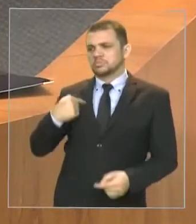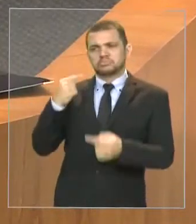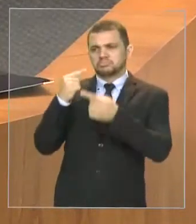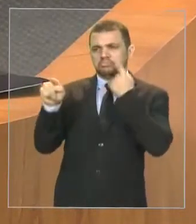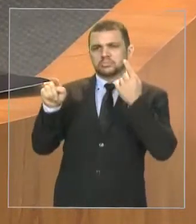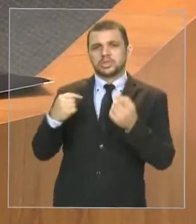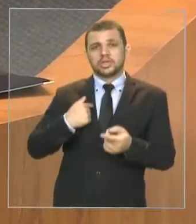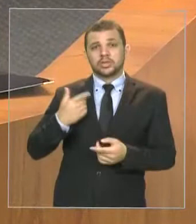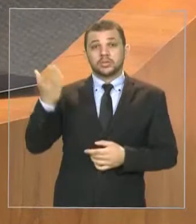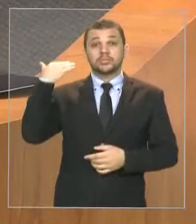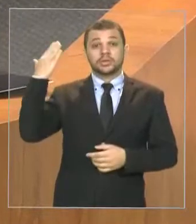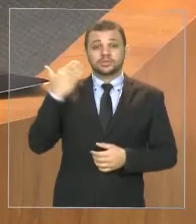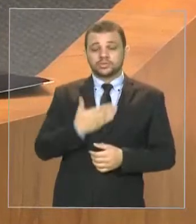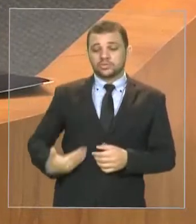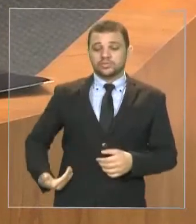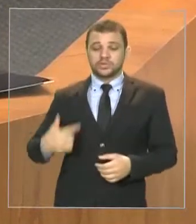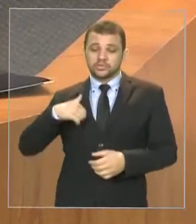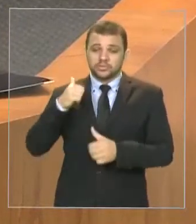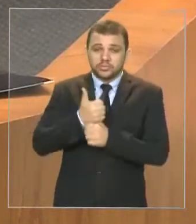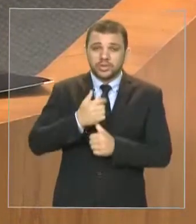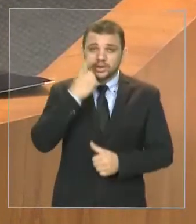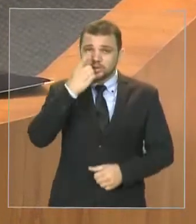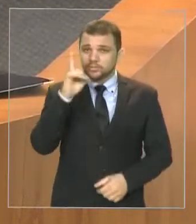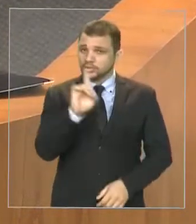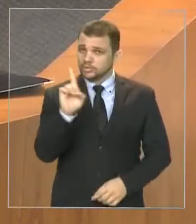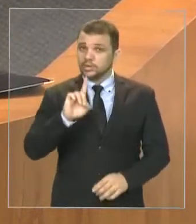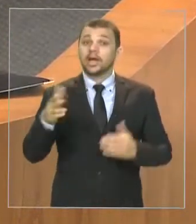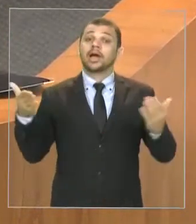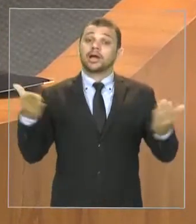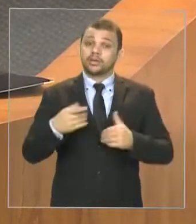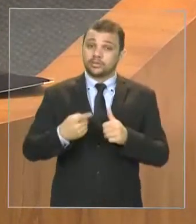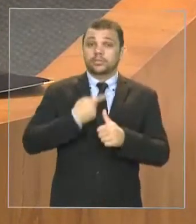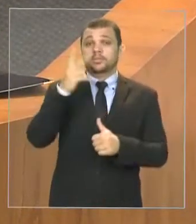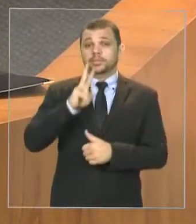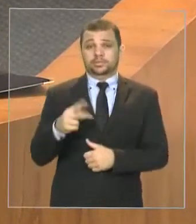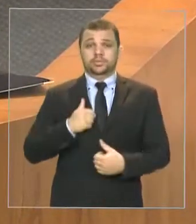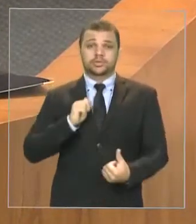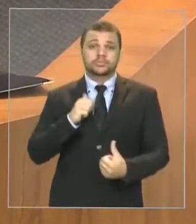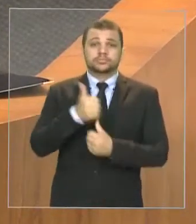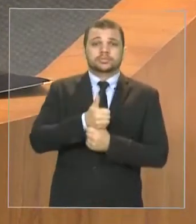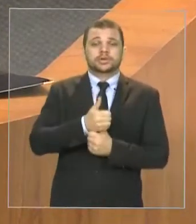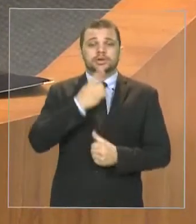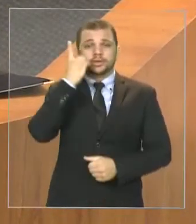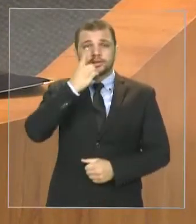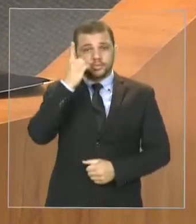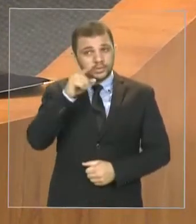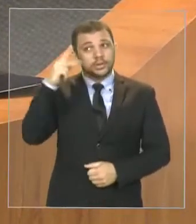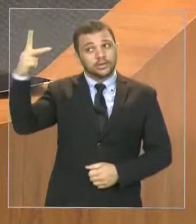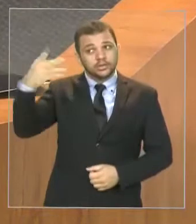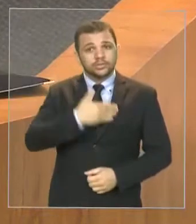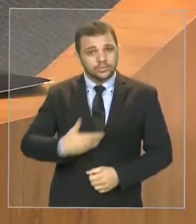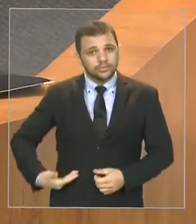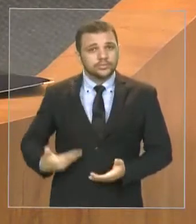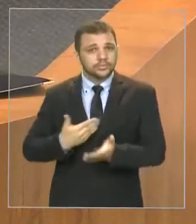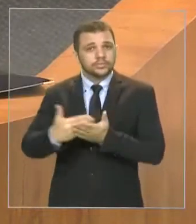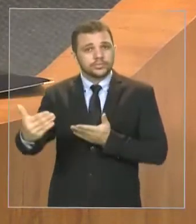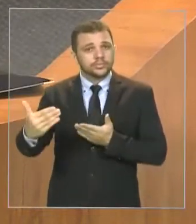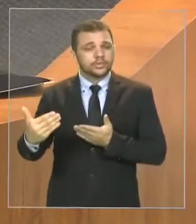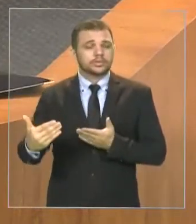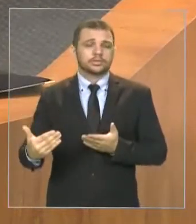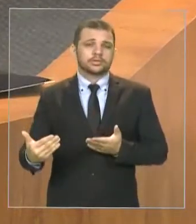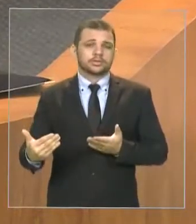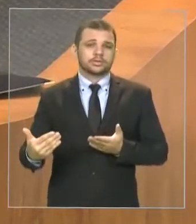Eu não era deputado no governo passado. Sou deputado dessa legislatura. E deputado que se sente muito à vontade